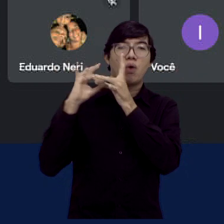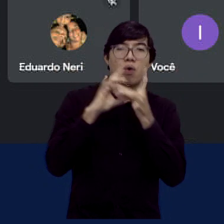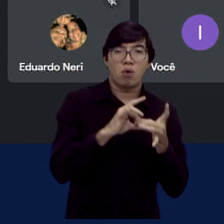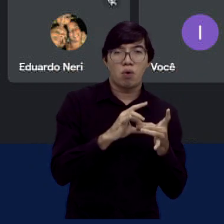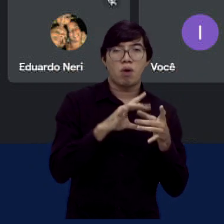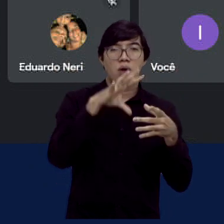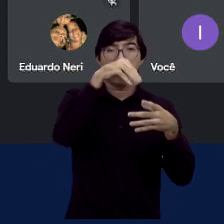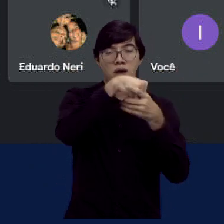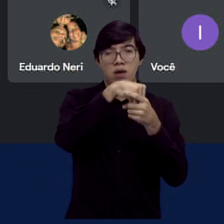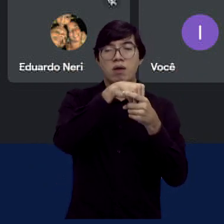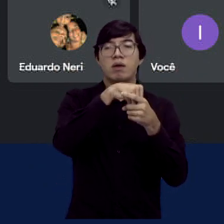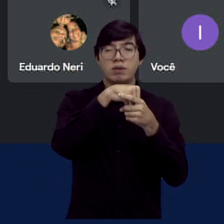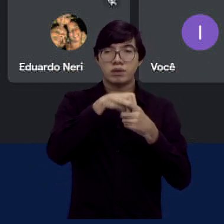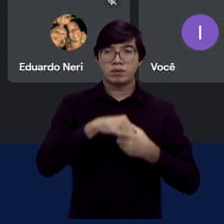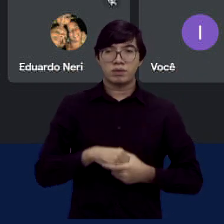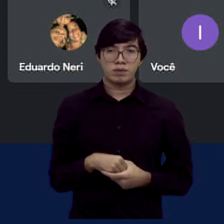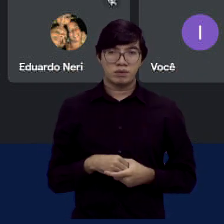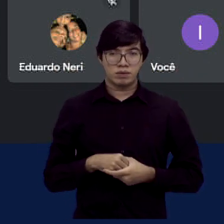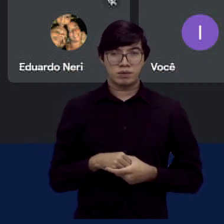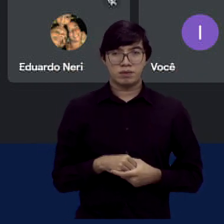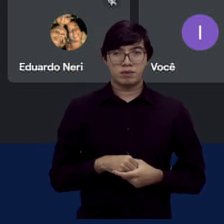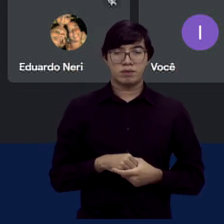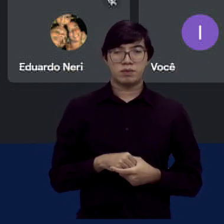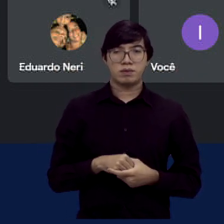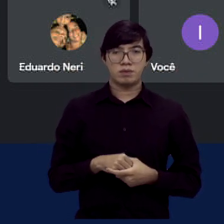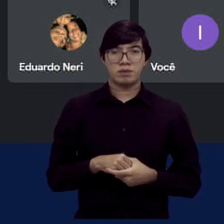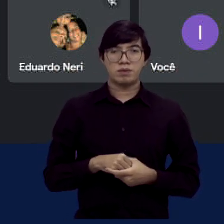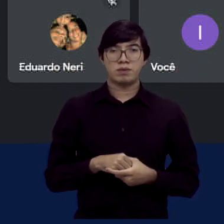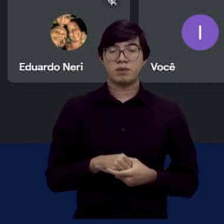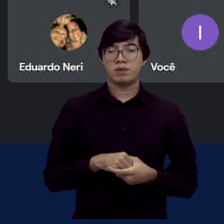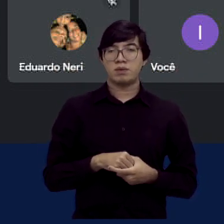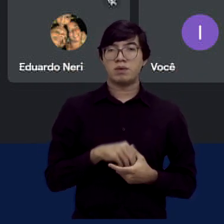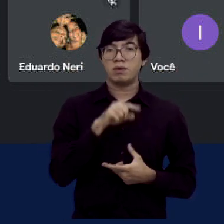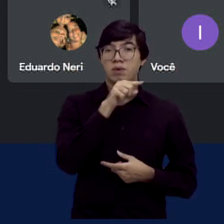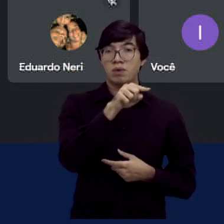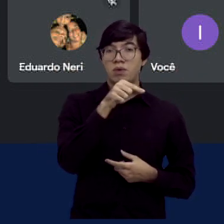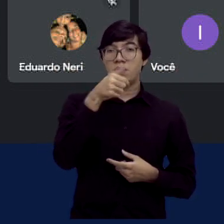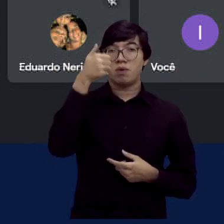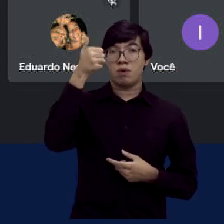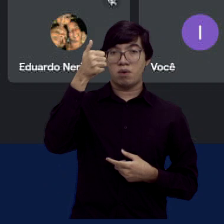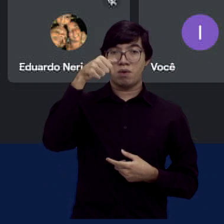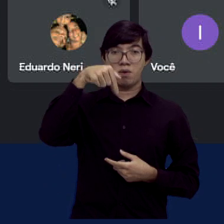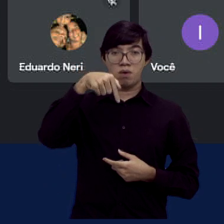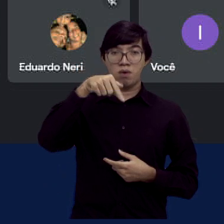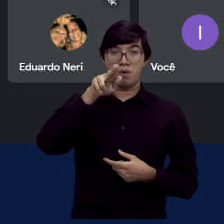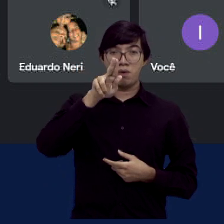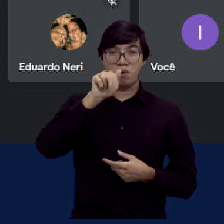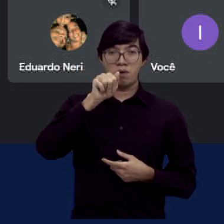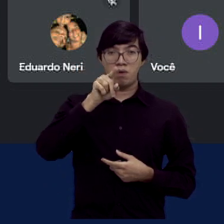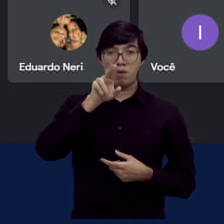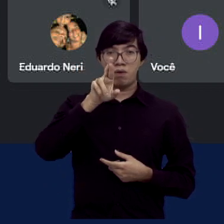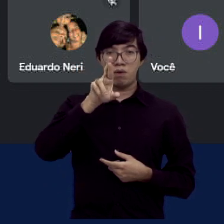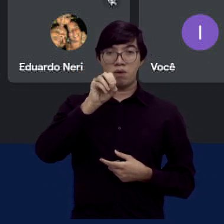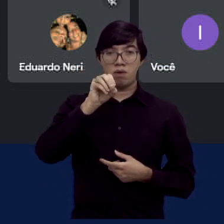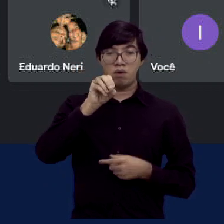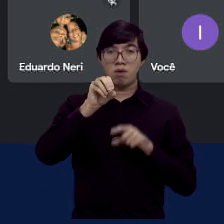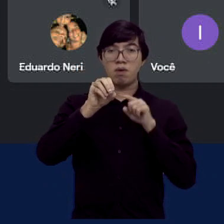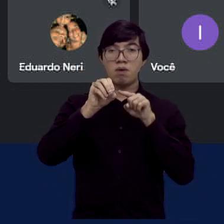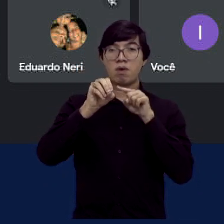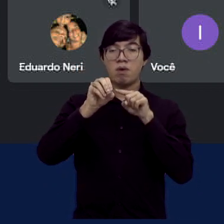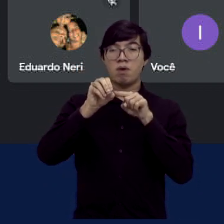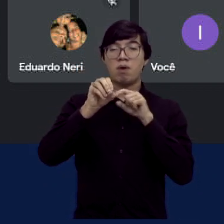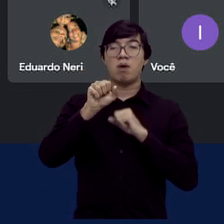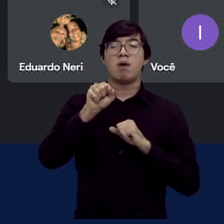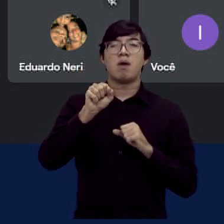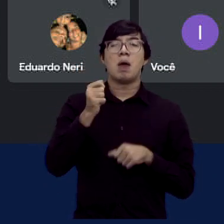isso. Mas o quadro, ele é o que eu considero também a menor porção repleta de significado